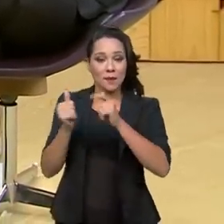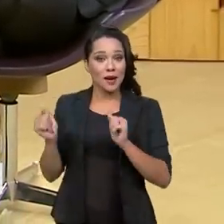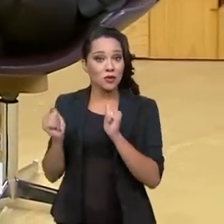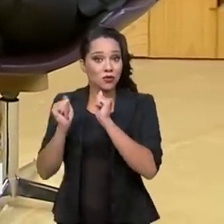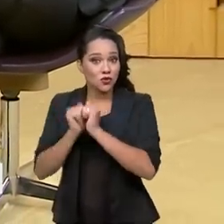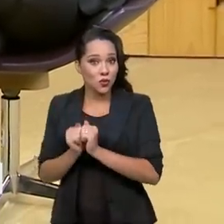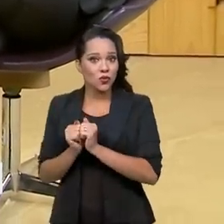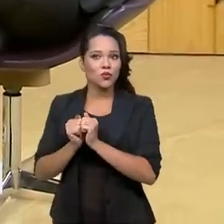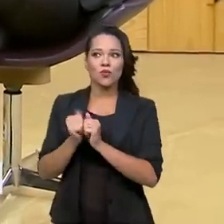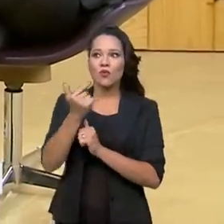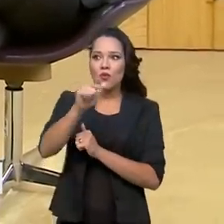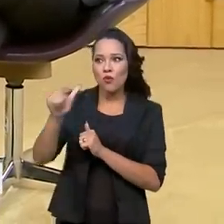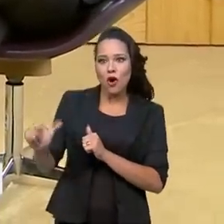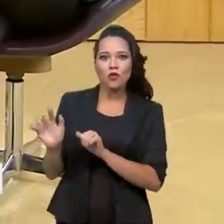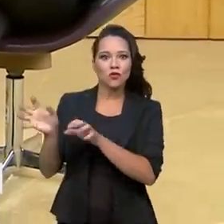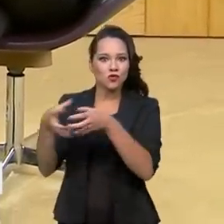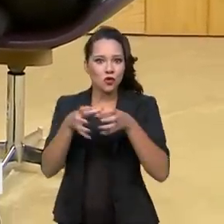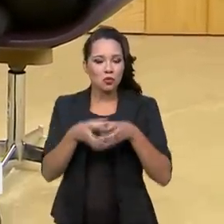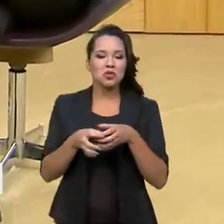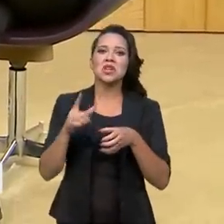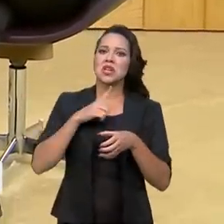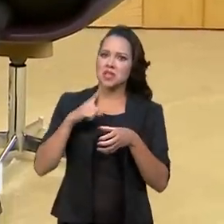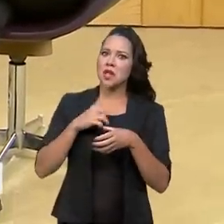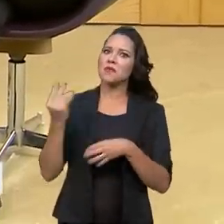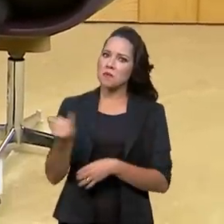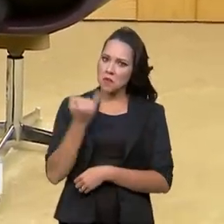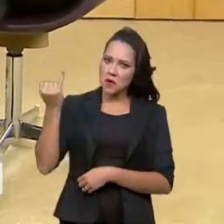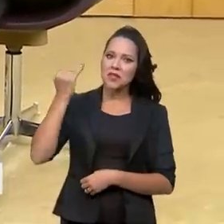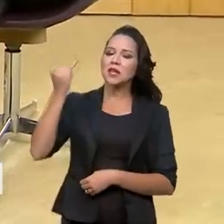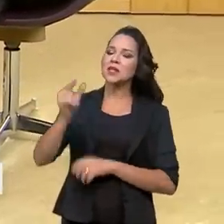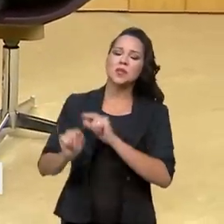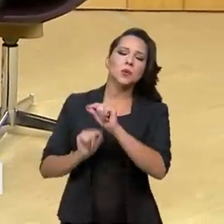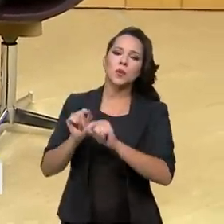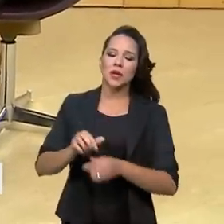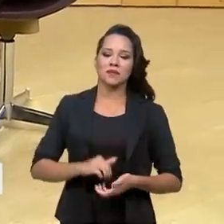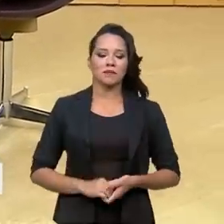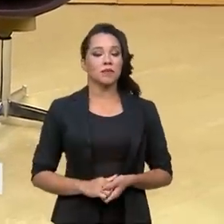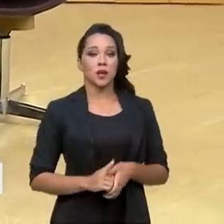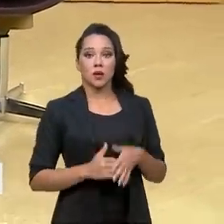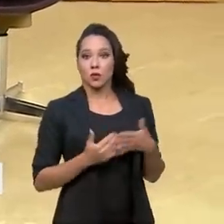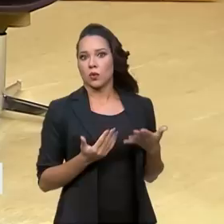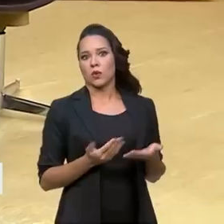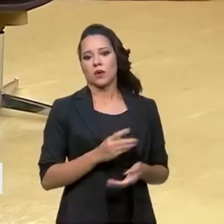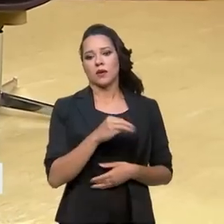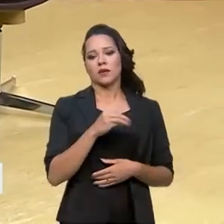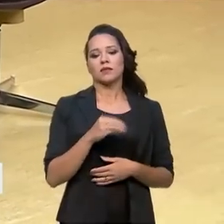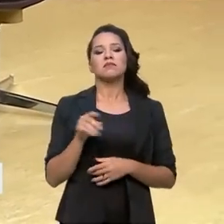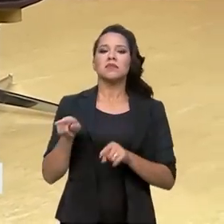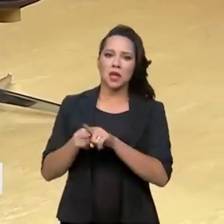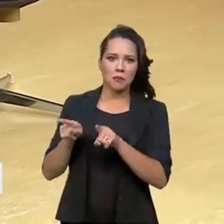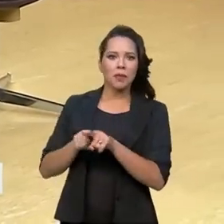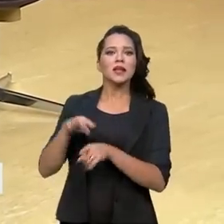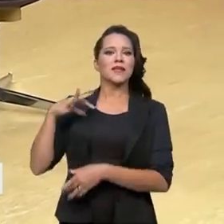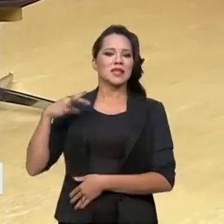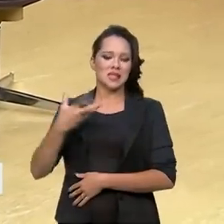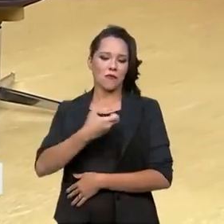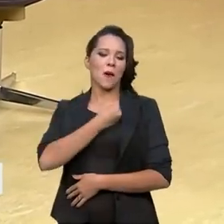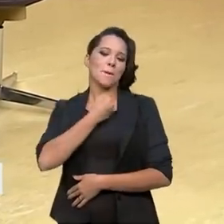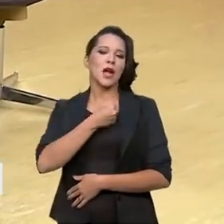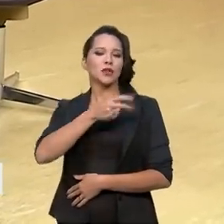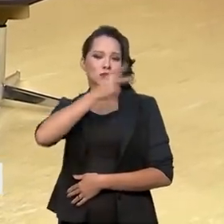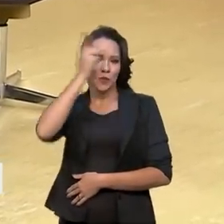conjuntas, elas tiveram qual sentido prático e tem qual sentido prático? Tem também a questão de salvamento, né,